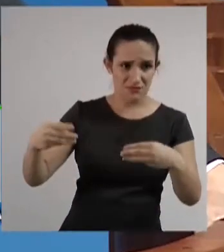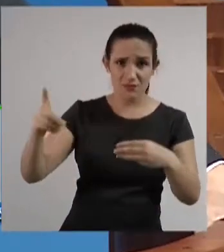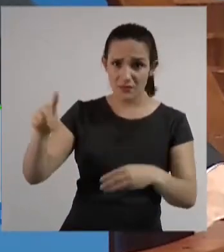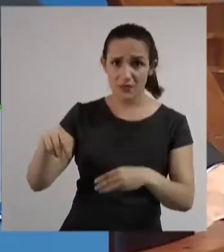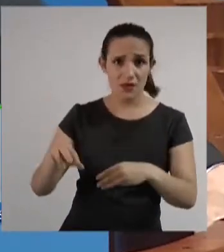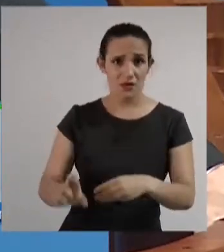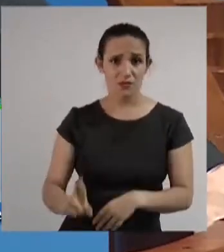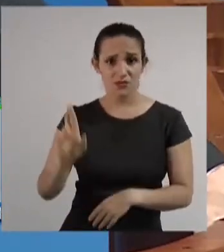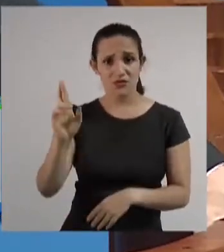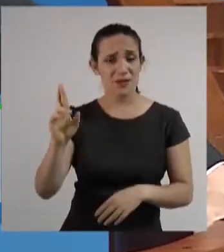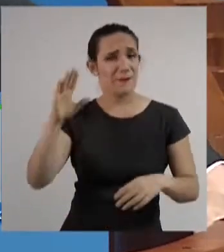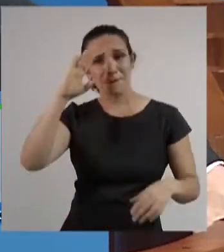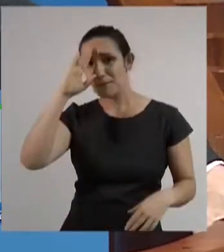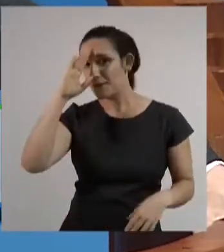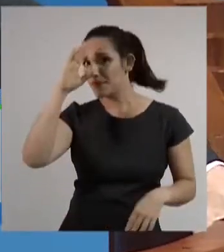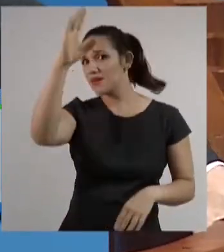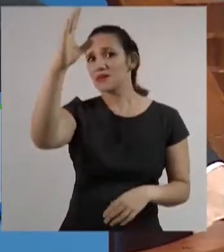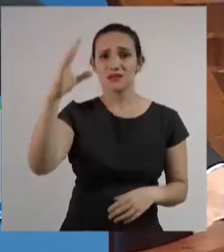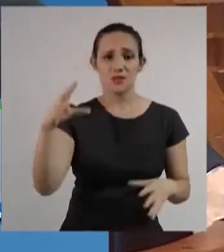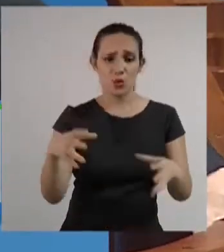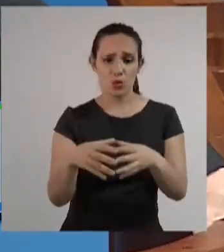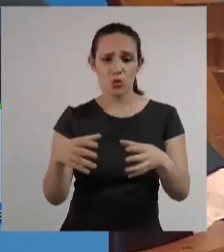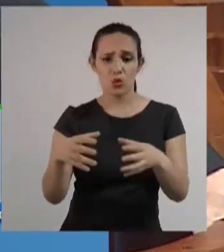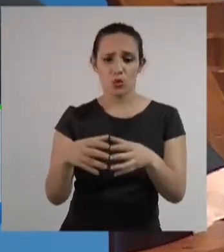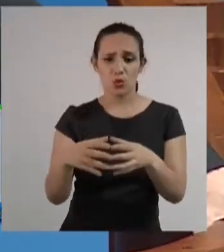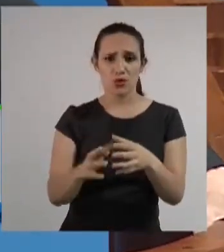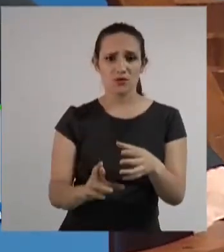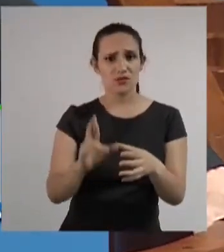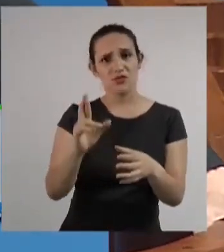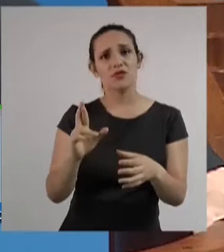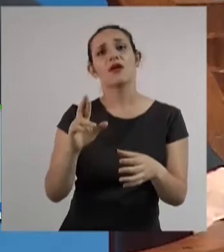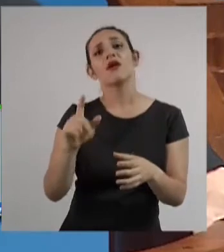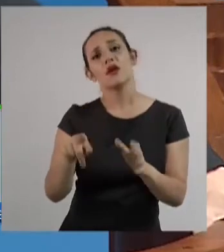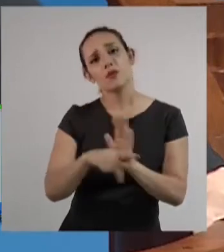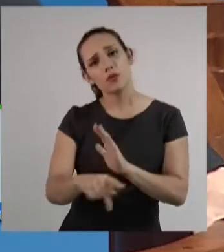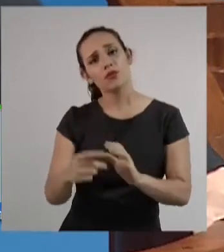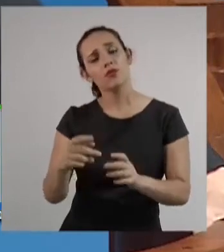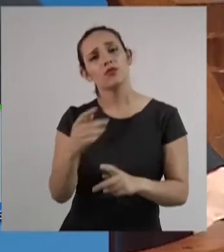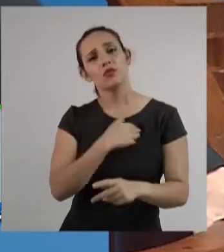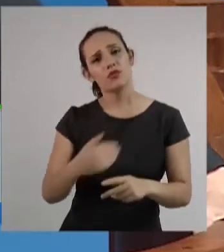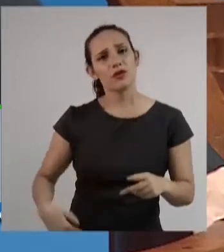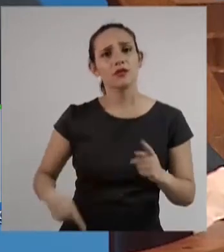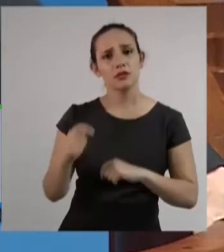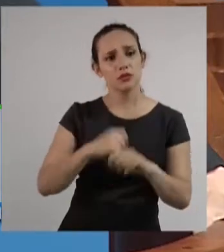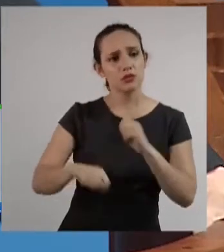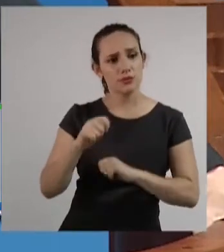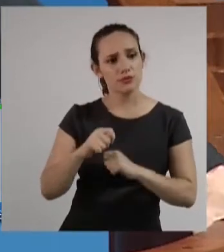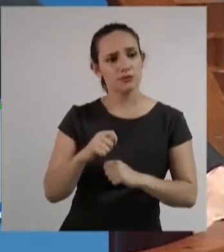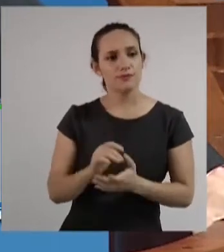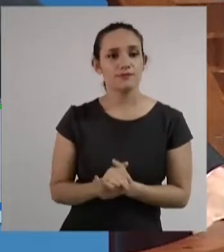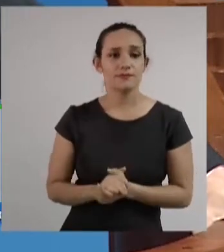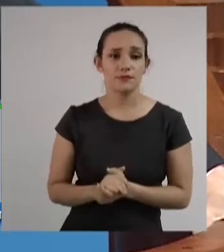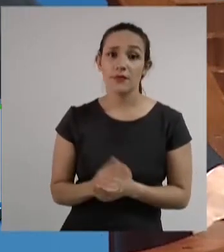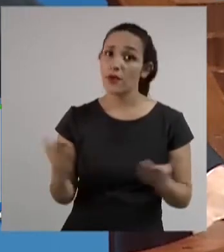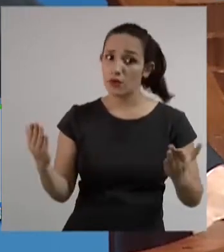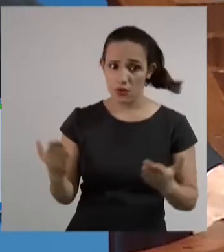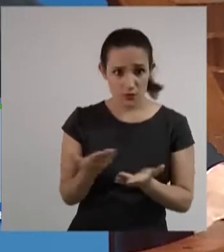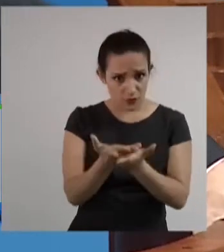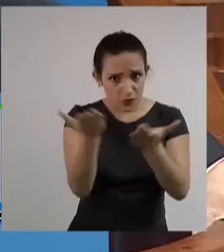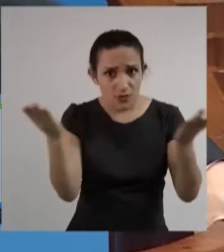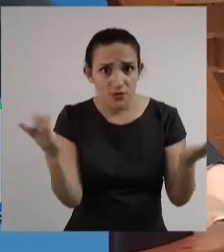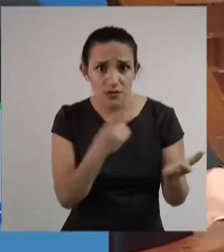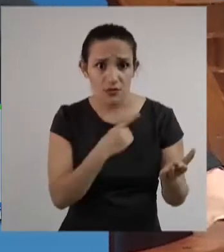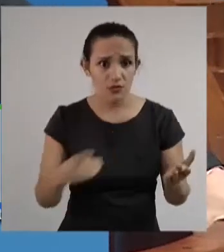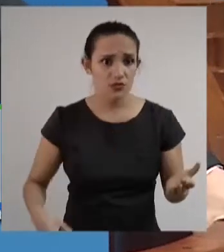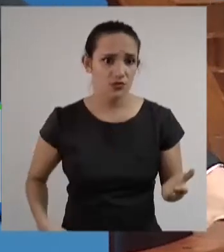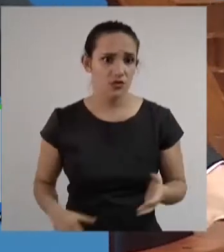a principal pasta do governo. E ele está falando, meus nobres deputados, que uma